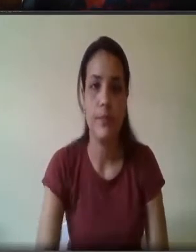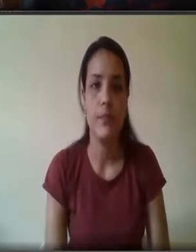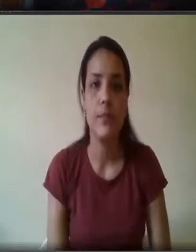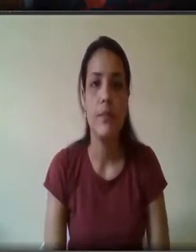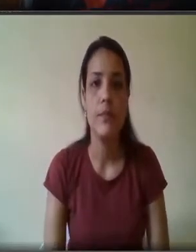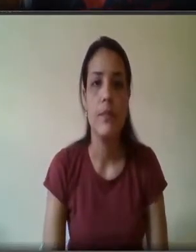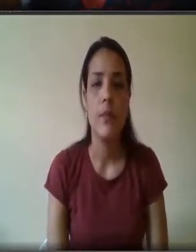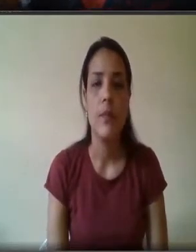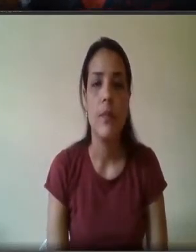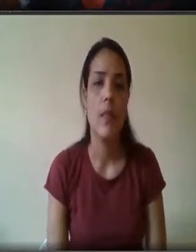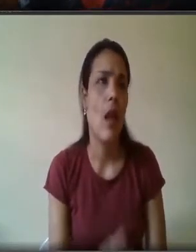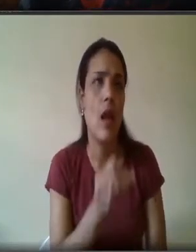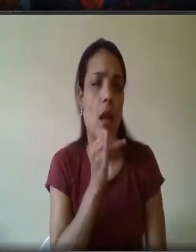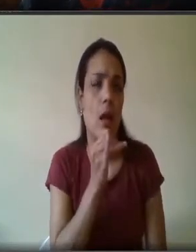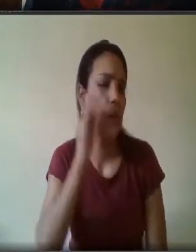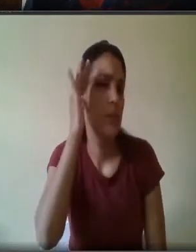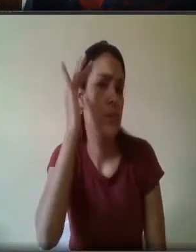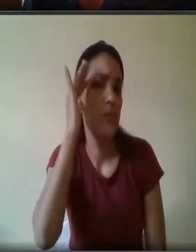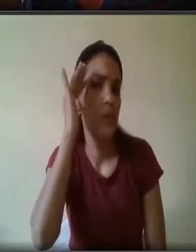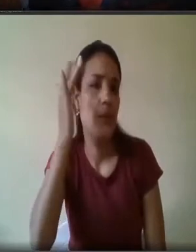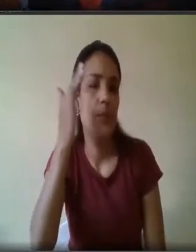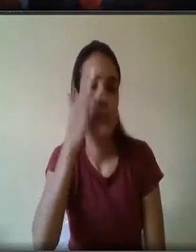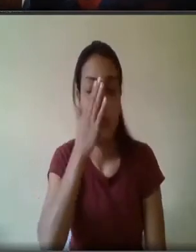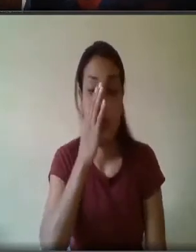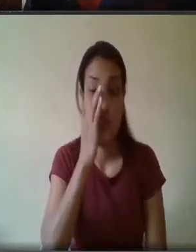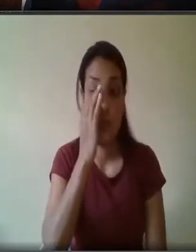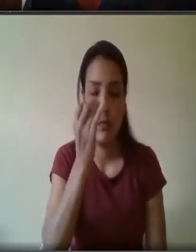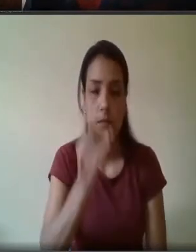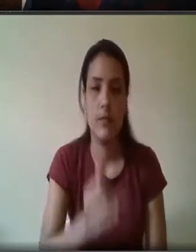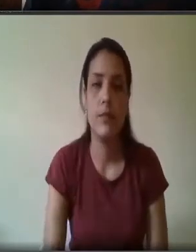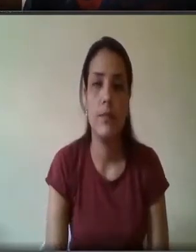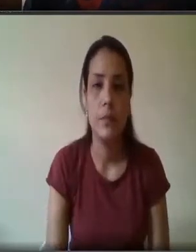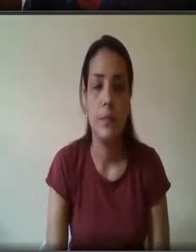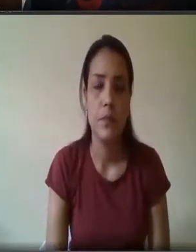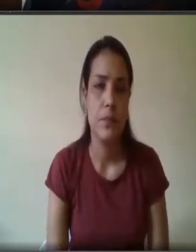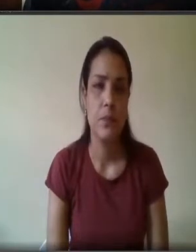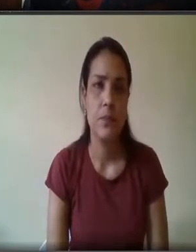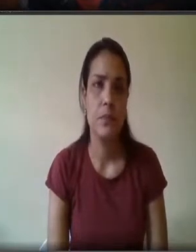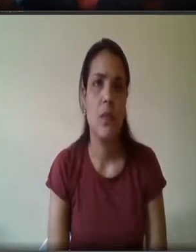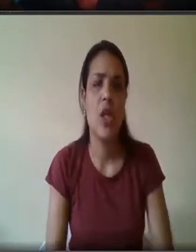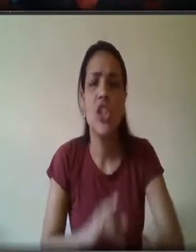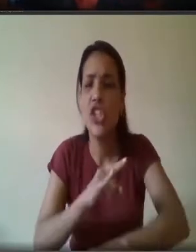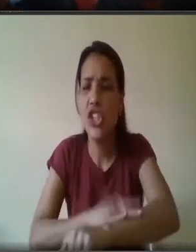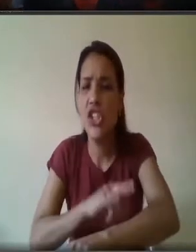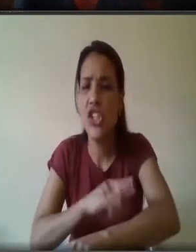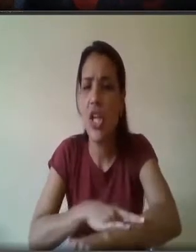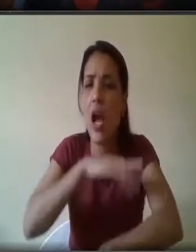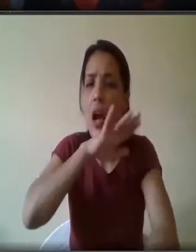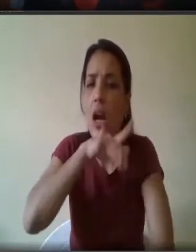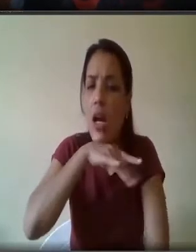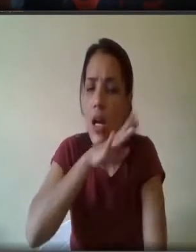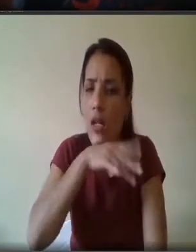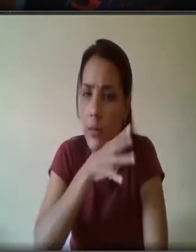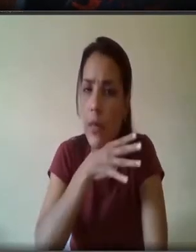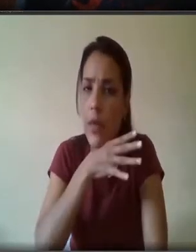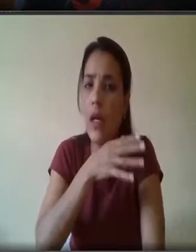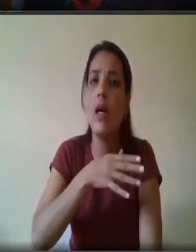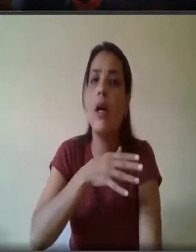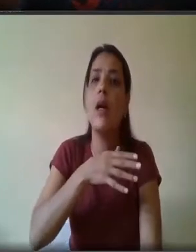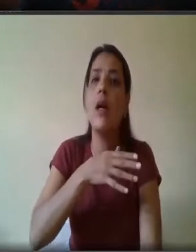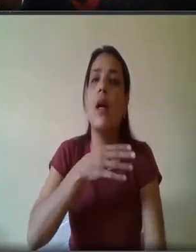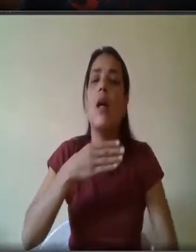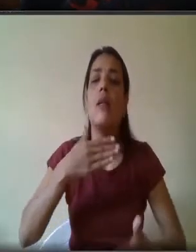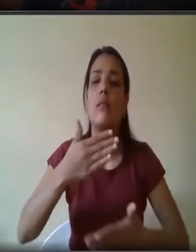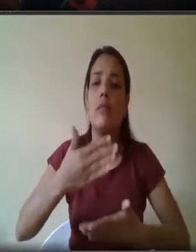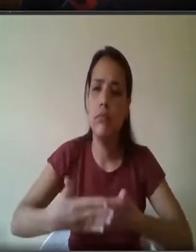biológico, imagina que o excremento ou a urina daquele animal, com o tempo, possa ir ali